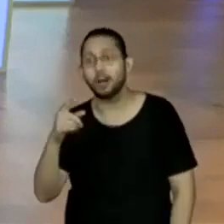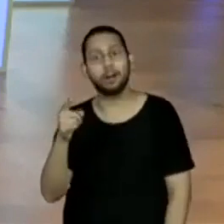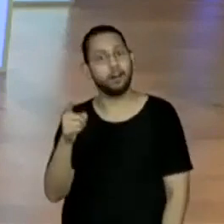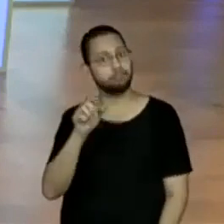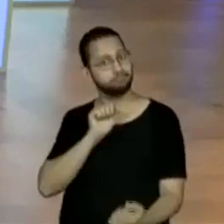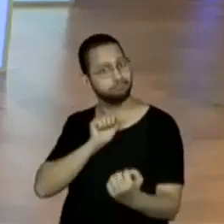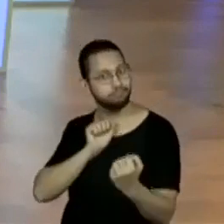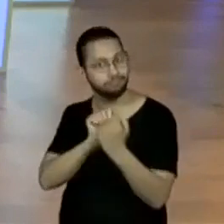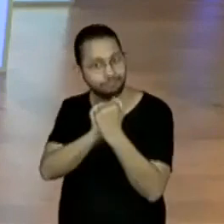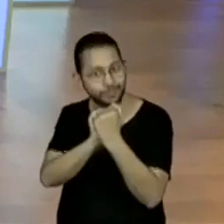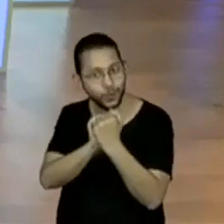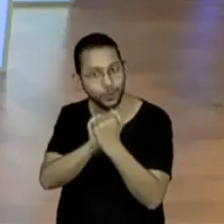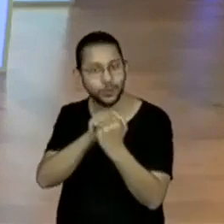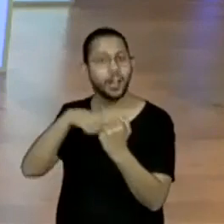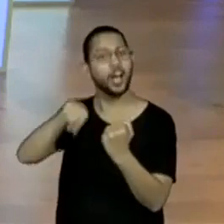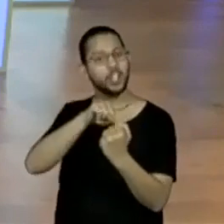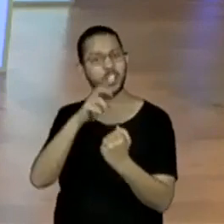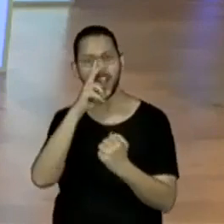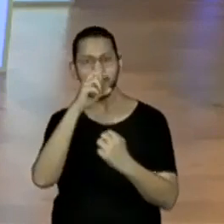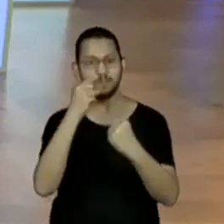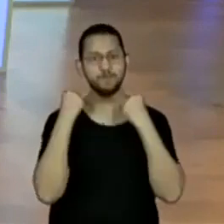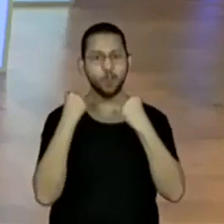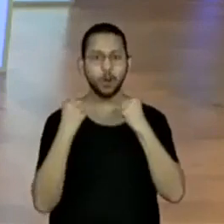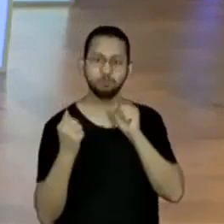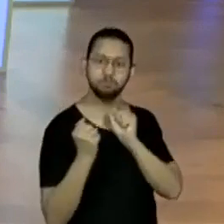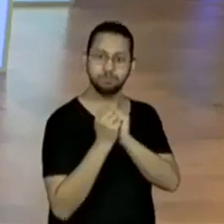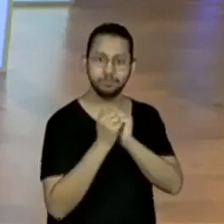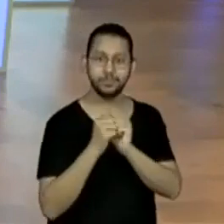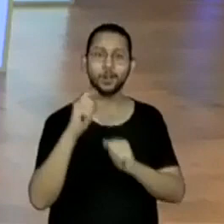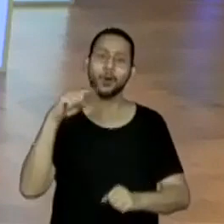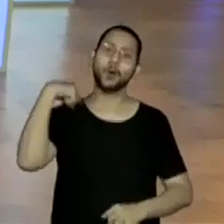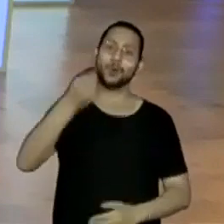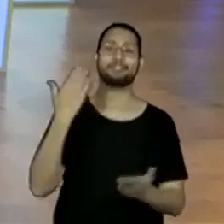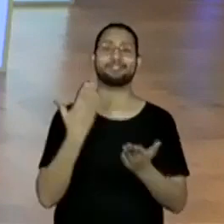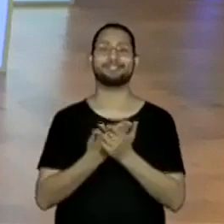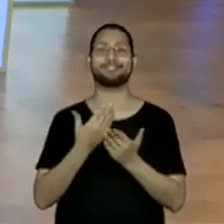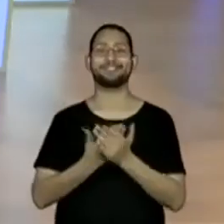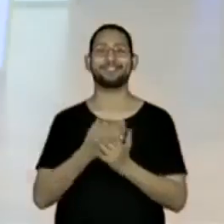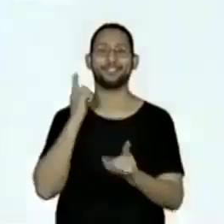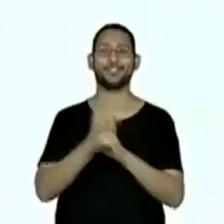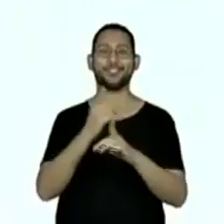juntos sempre seremos mais fortes. Até a próxima, pessoal.